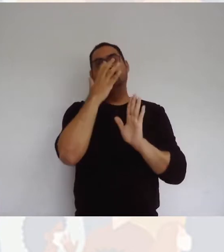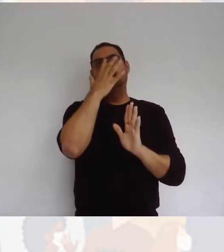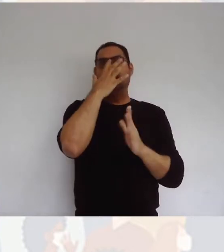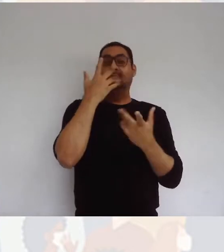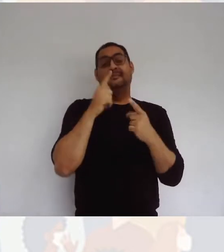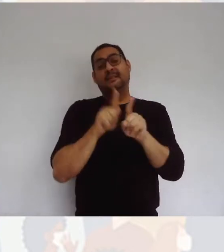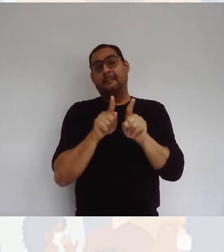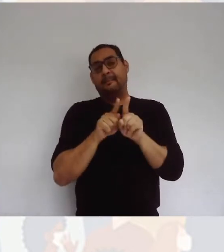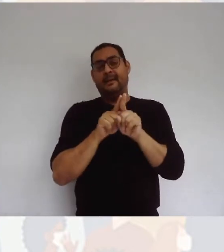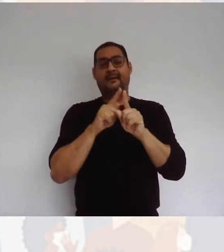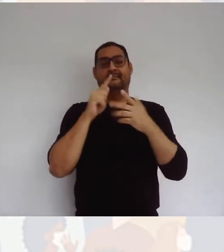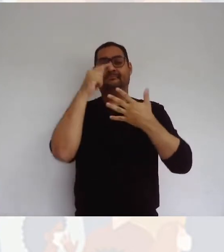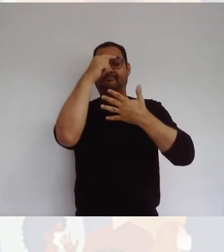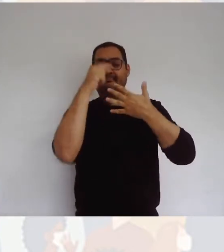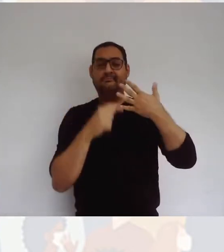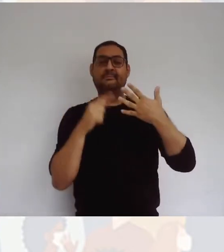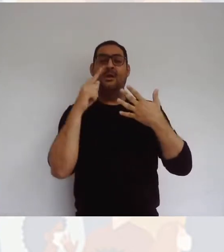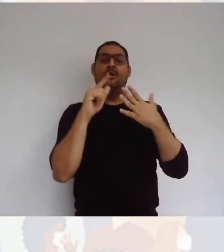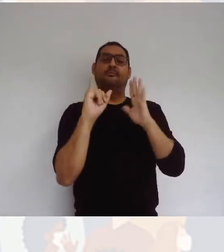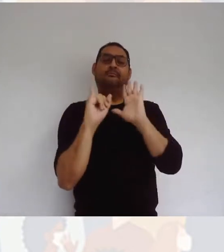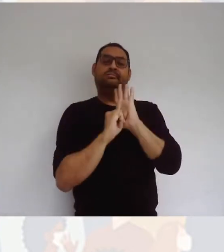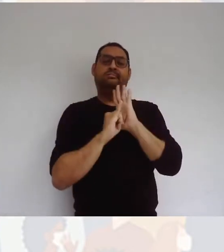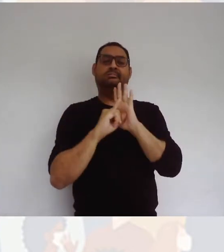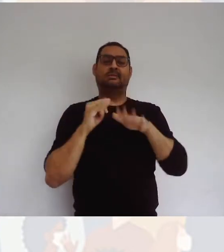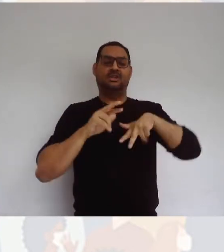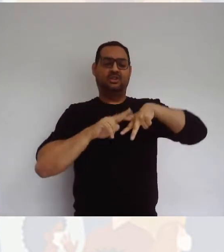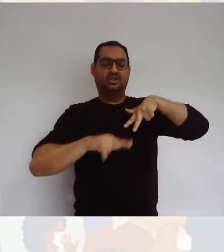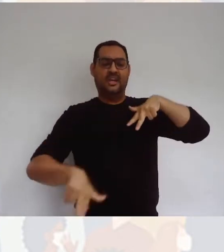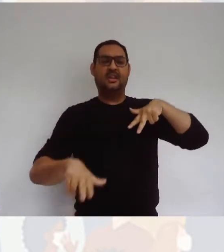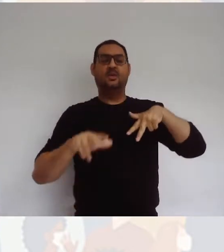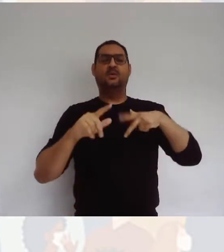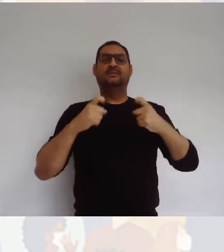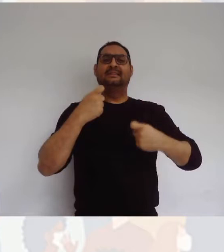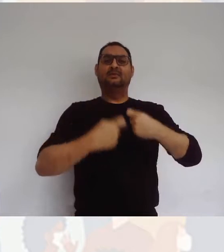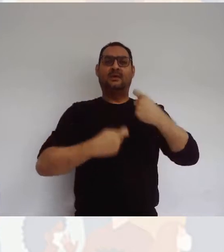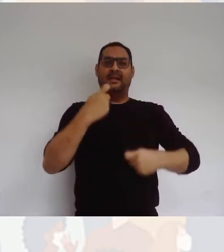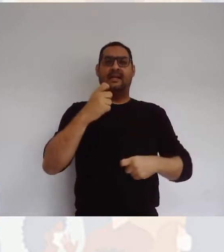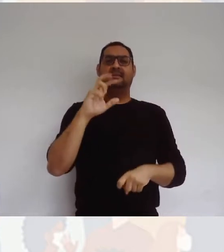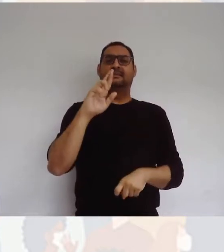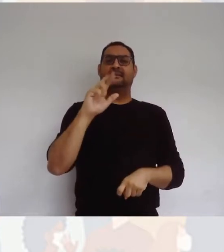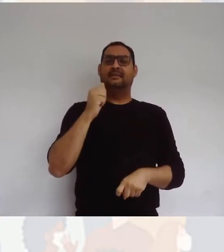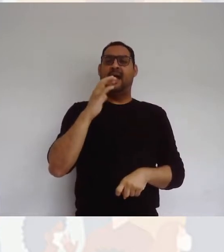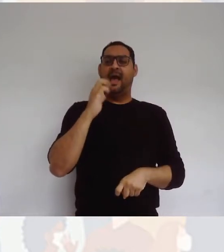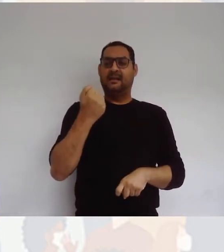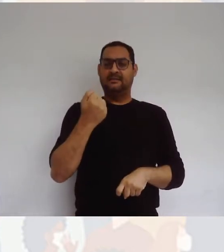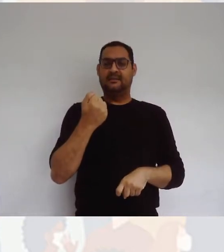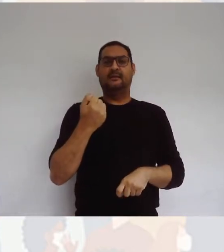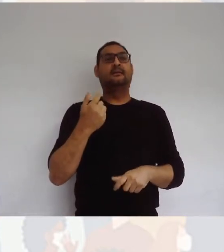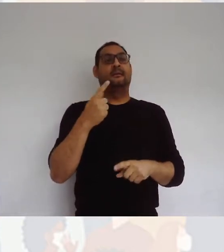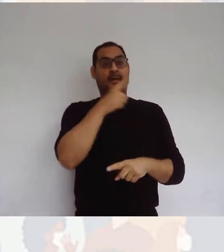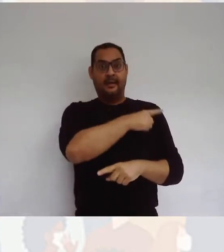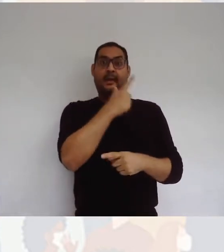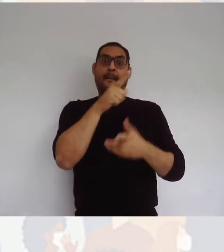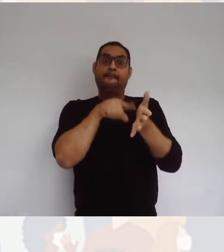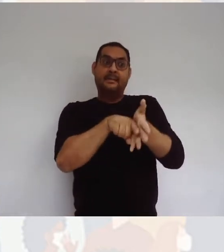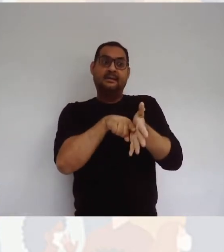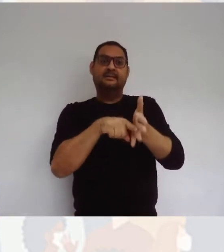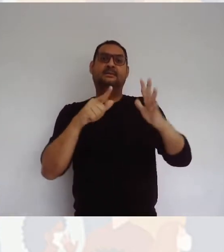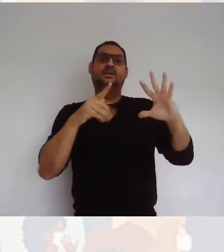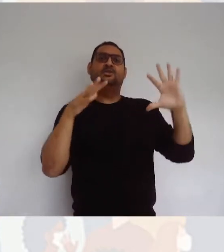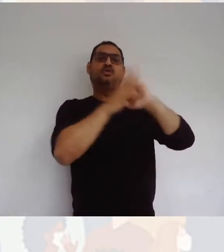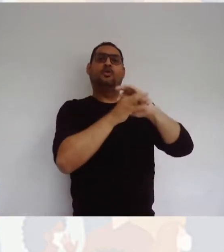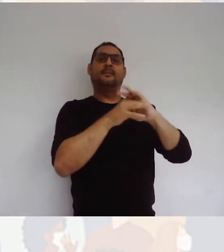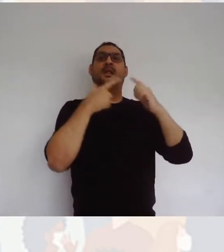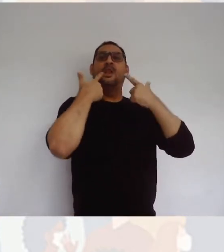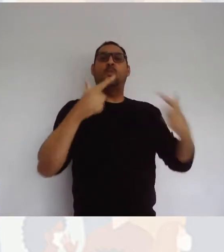também as questões de performance de gênero, sexualidade e raça, né? E tem pesquisado questões relativas à linguagem